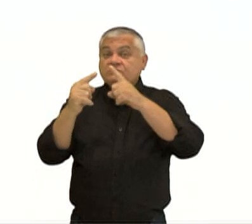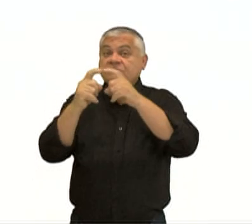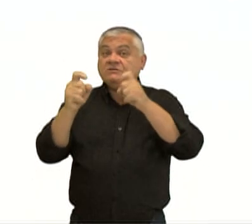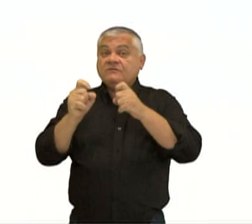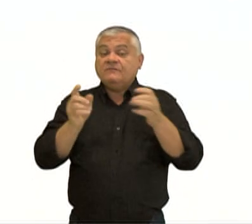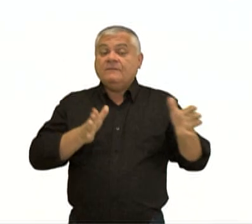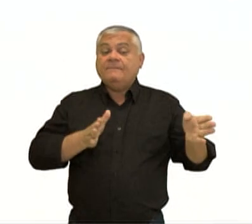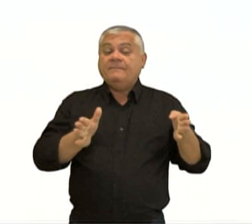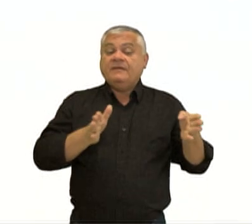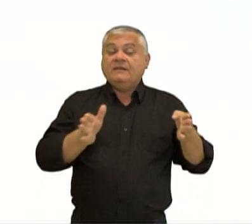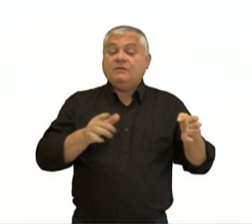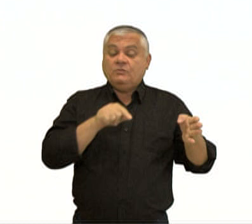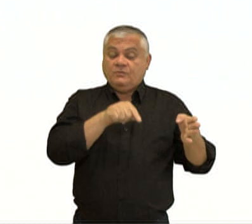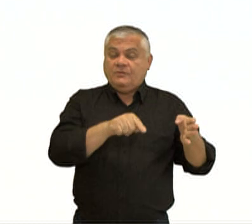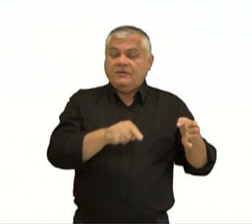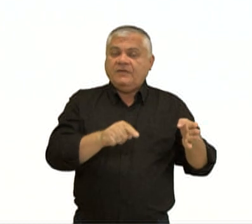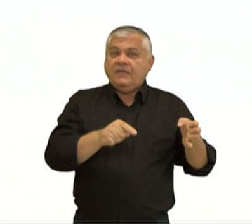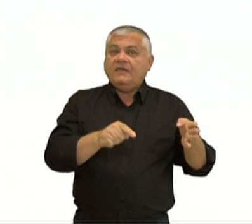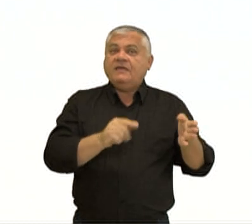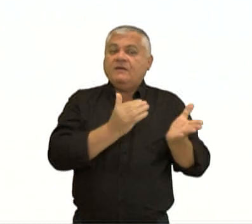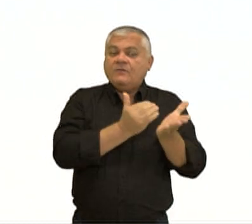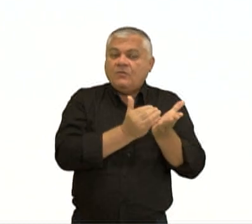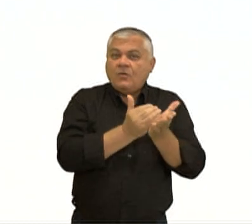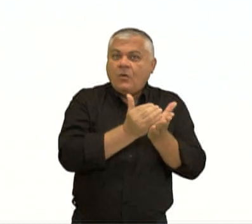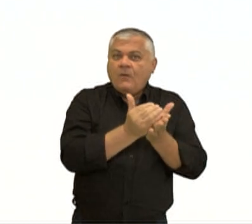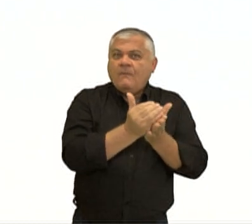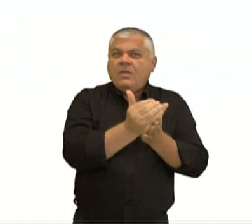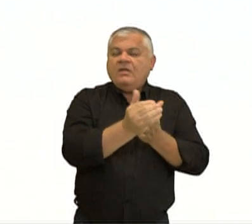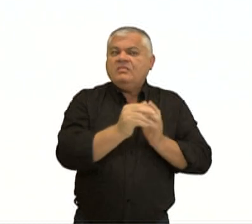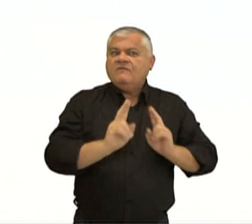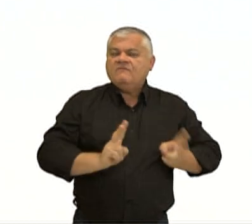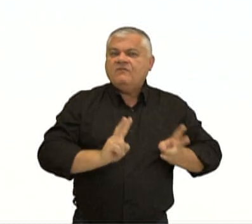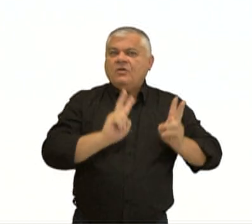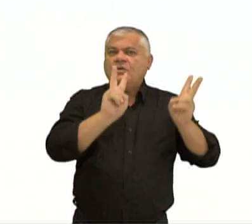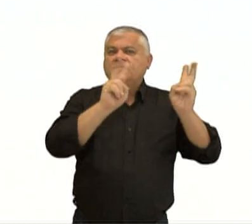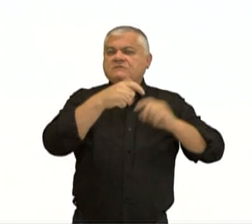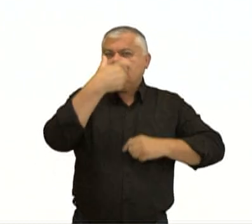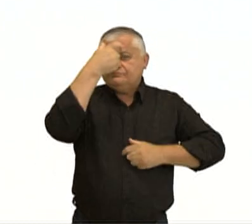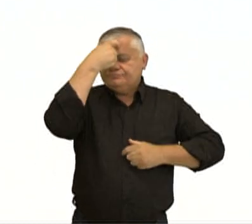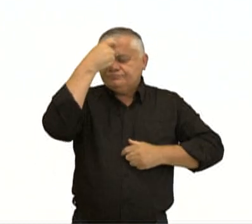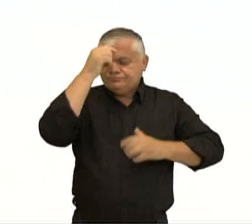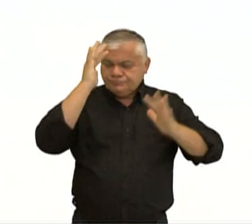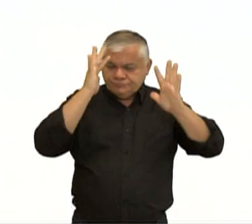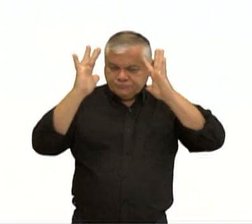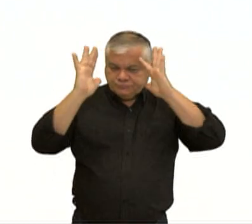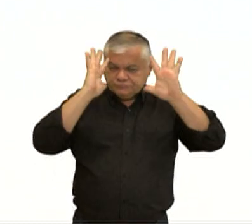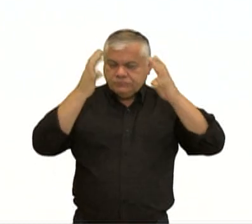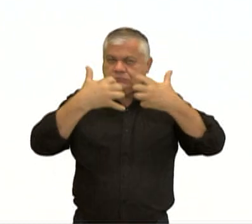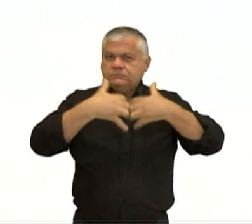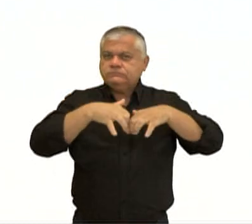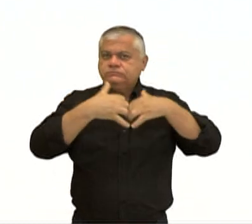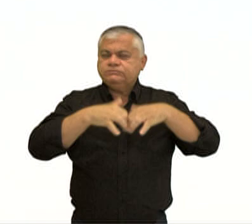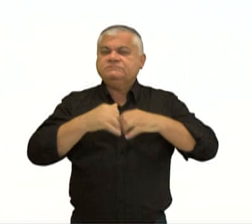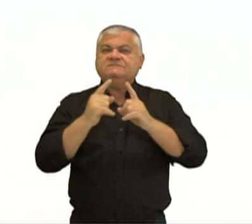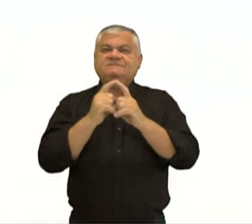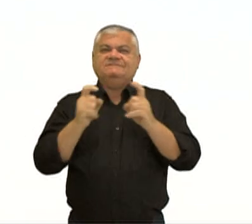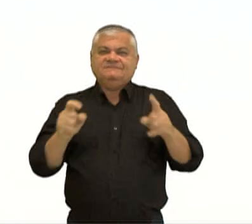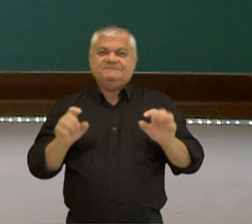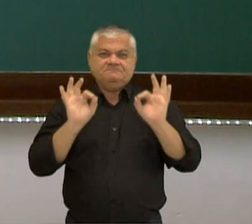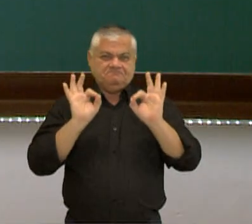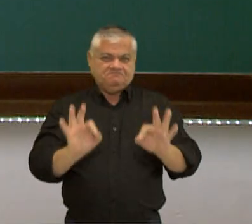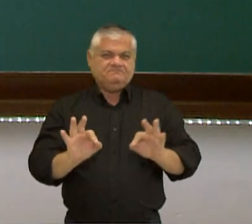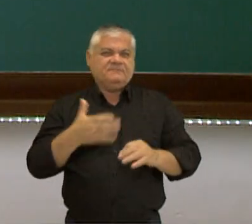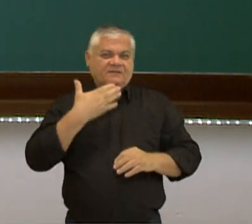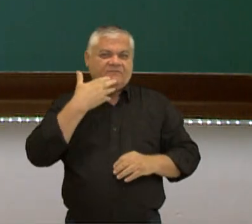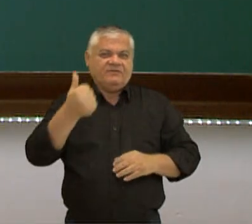da história da ciência em que se inicia a valorização do pensamento racional e científico. Tranquila essa,